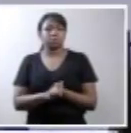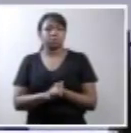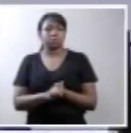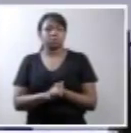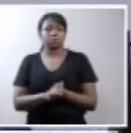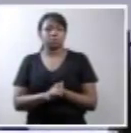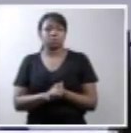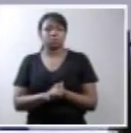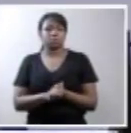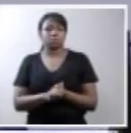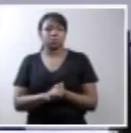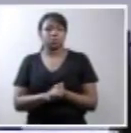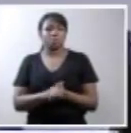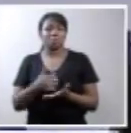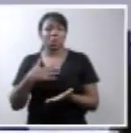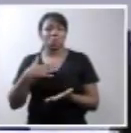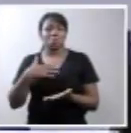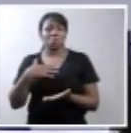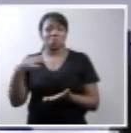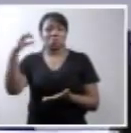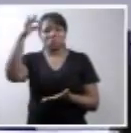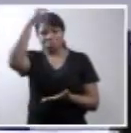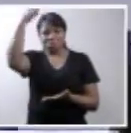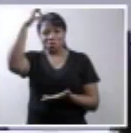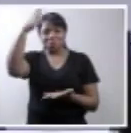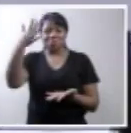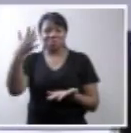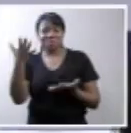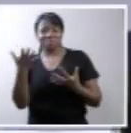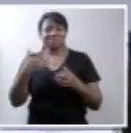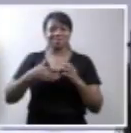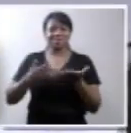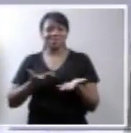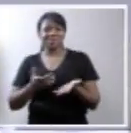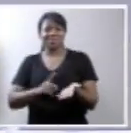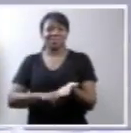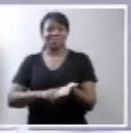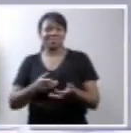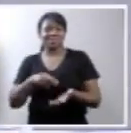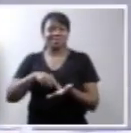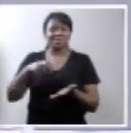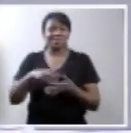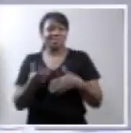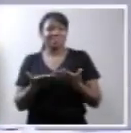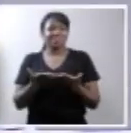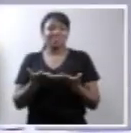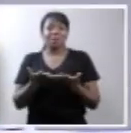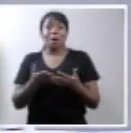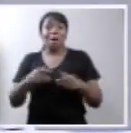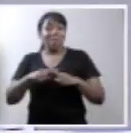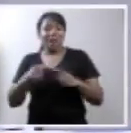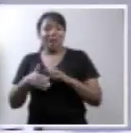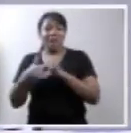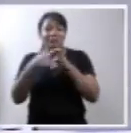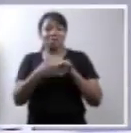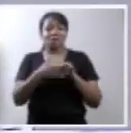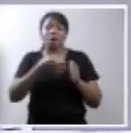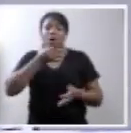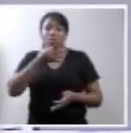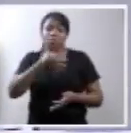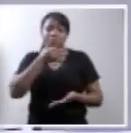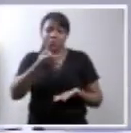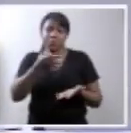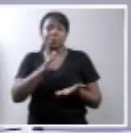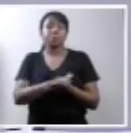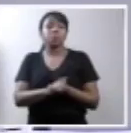guiz alguém quer fazer pergunta o espírito irrequieto que me move leva-me